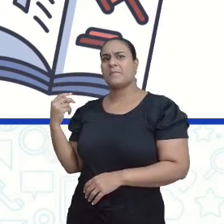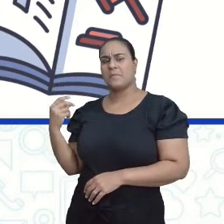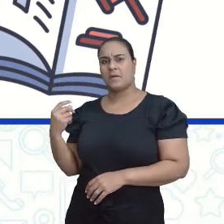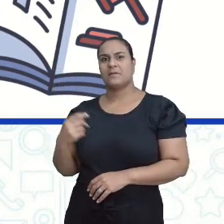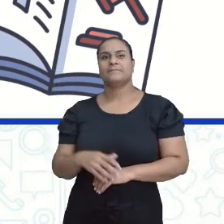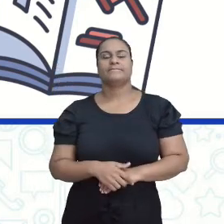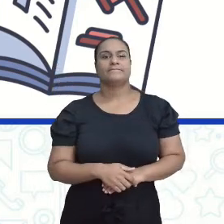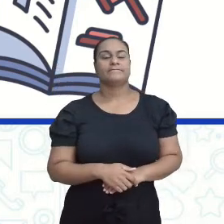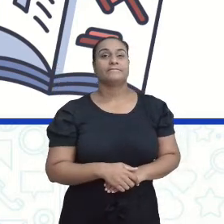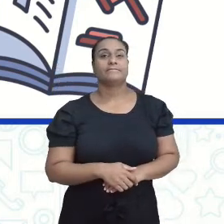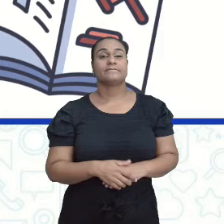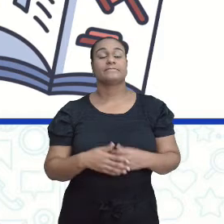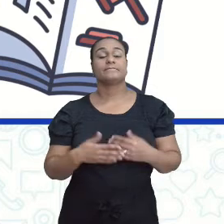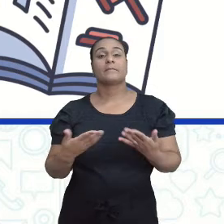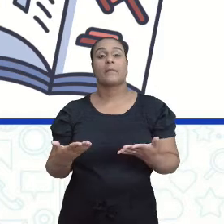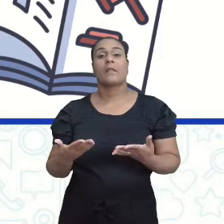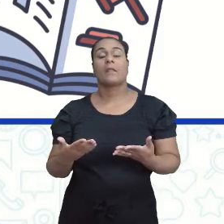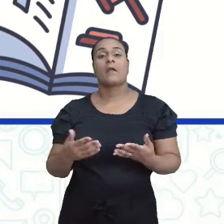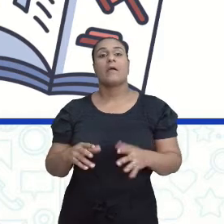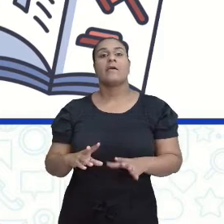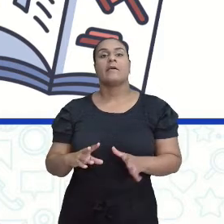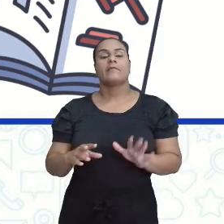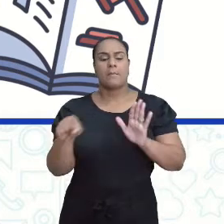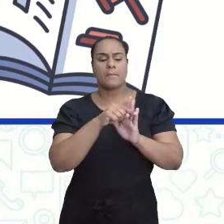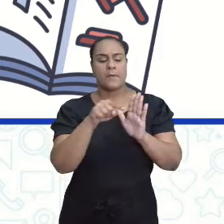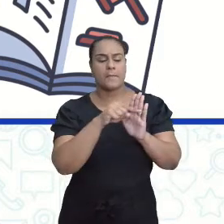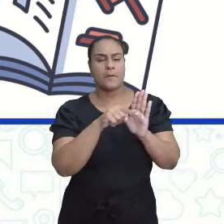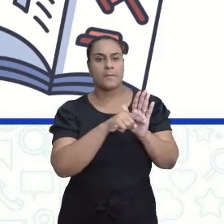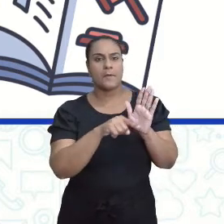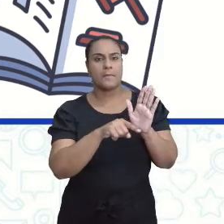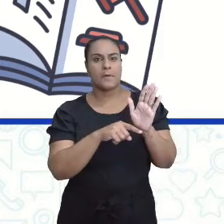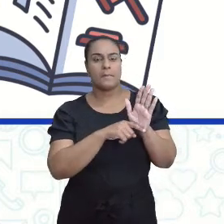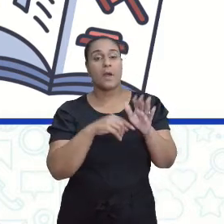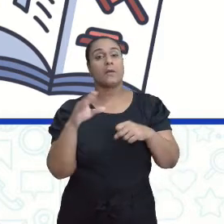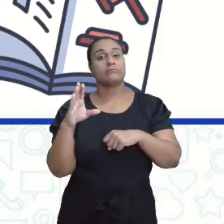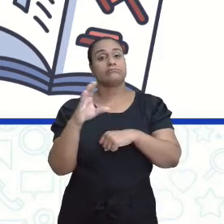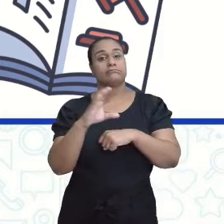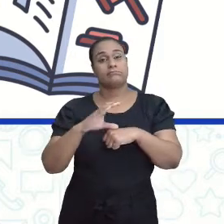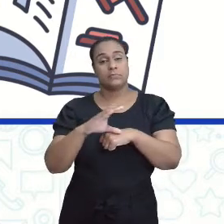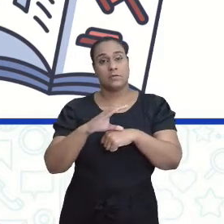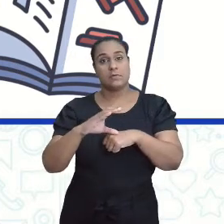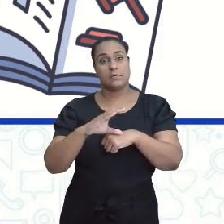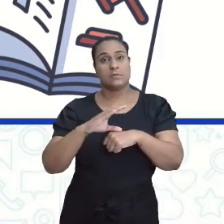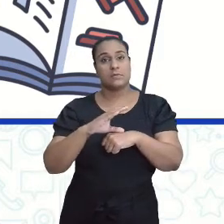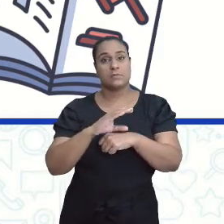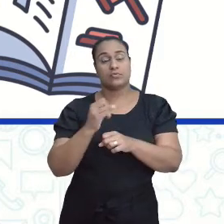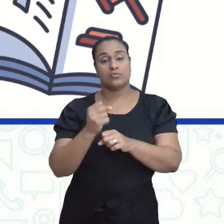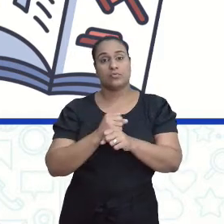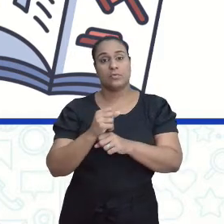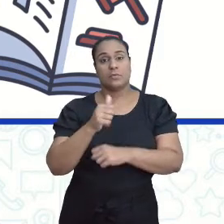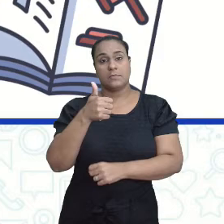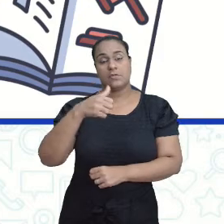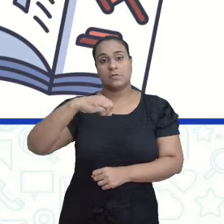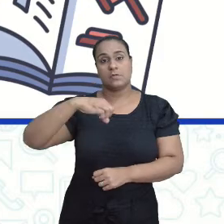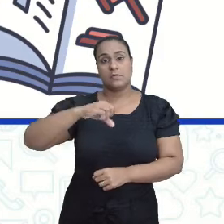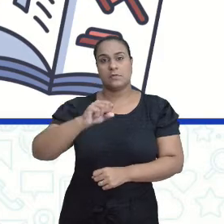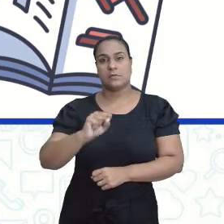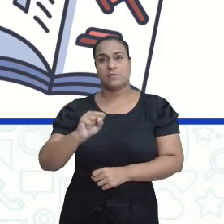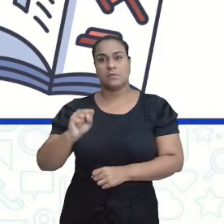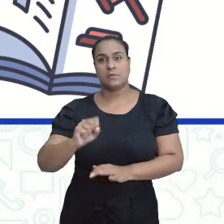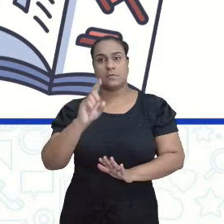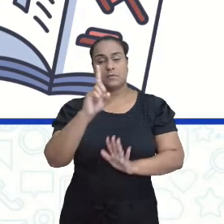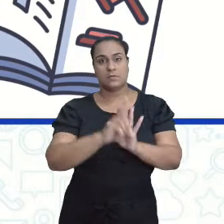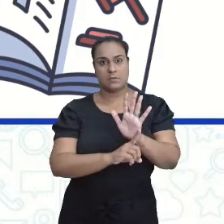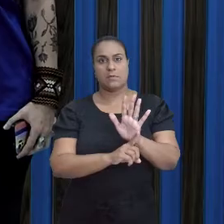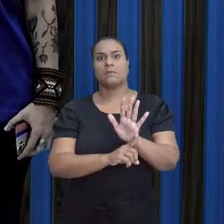anos atrás. E foram reforçados a partir da Constituição Federal de 1988. São direitos